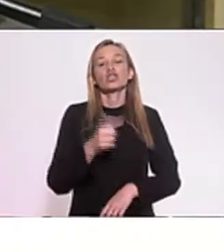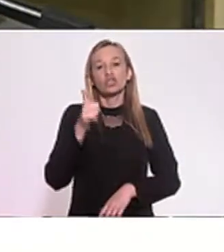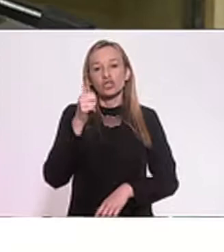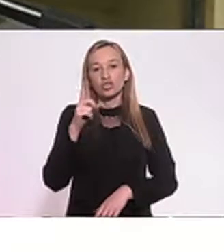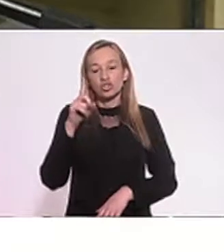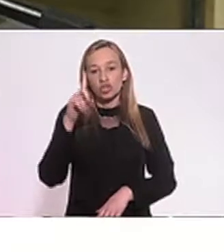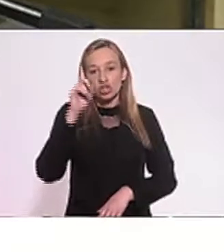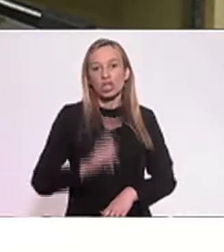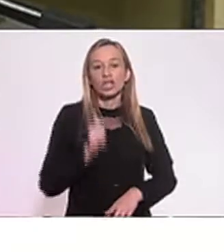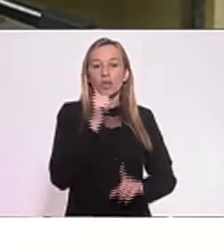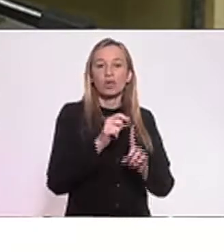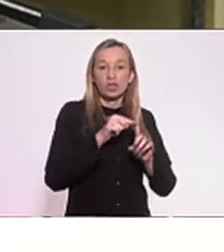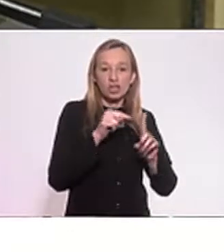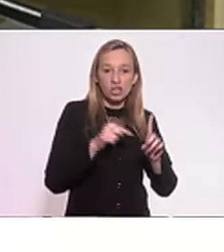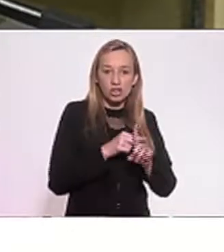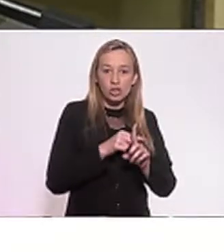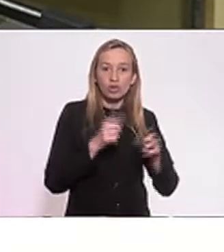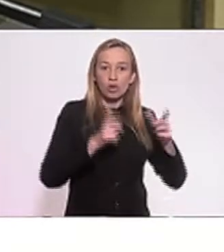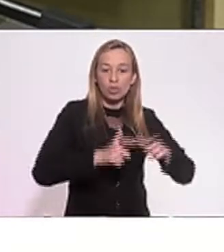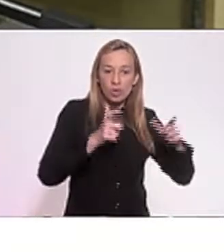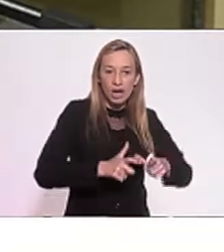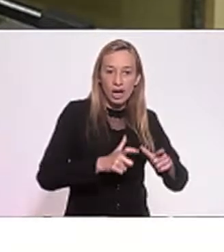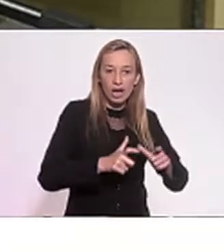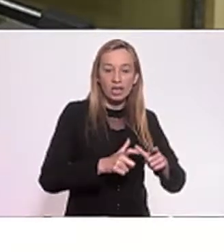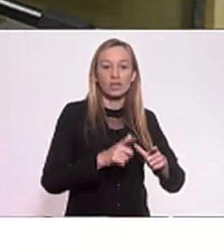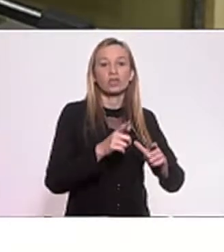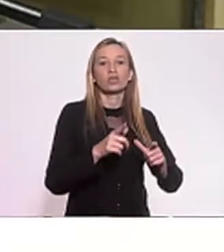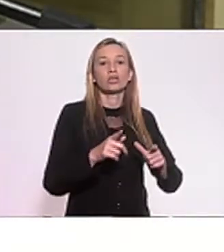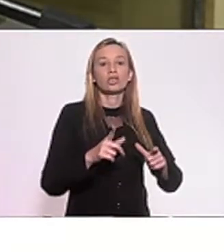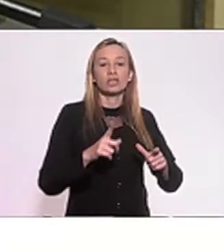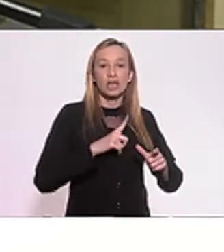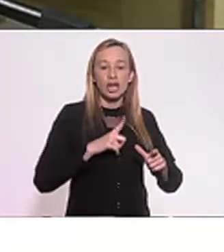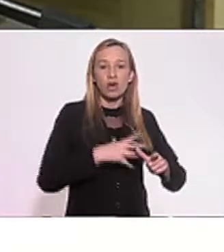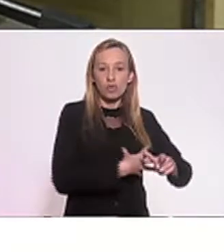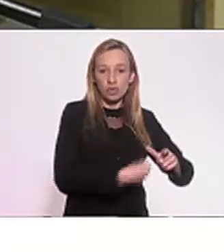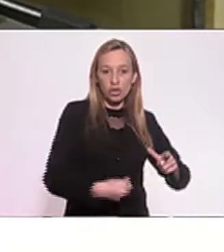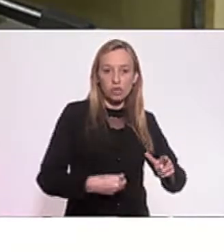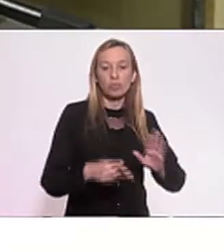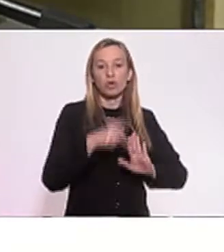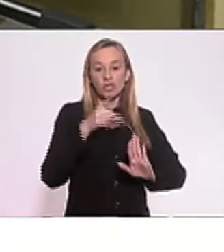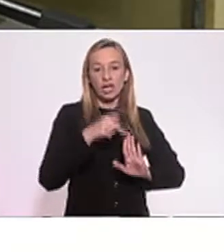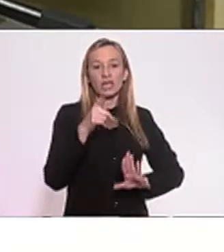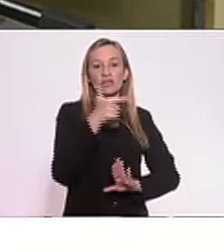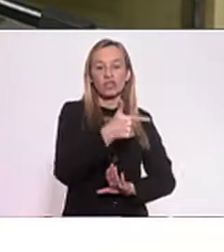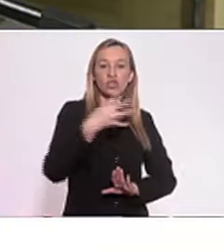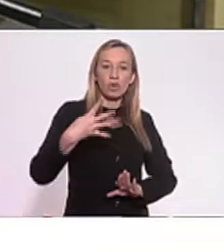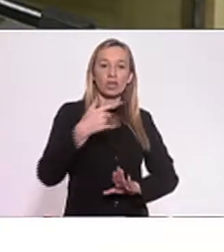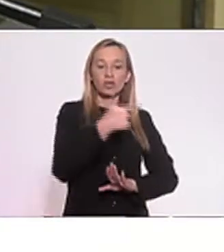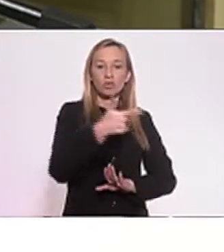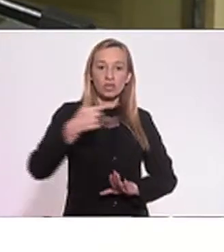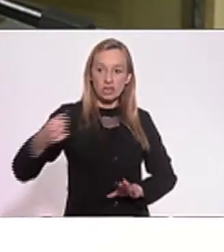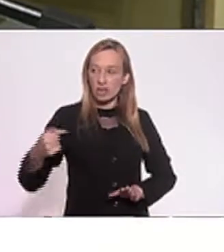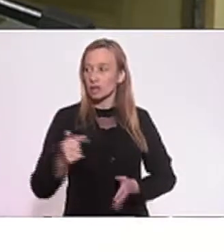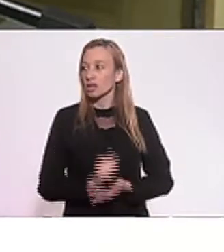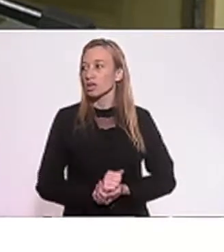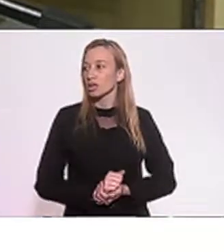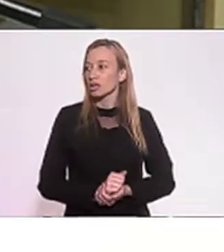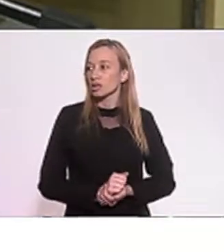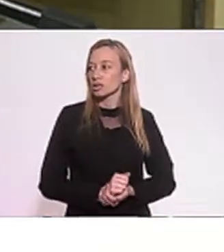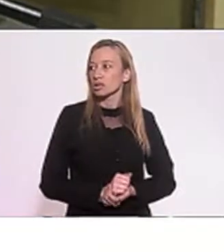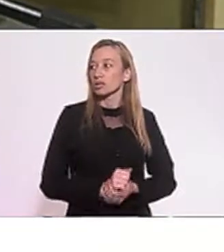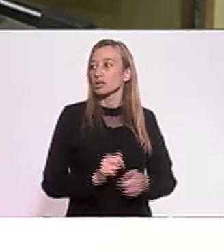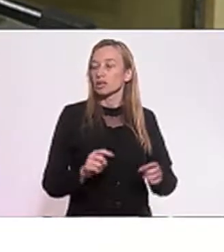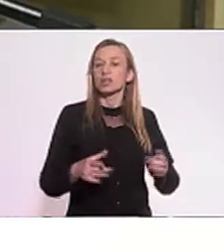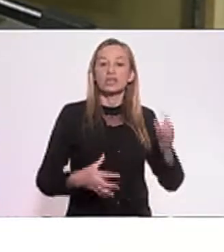vinculação pré-natal e ao local de realização do parto, conforme Portaria 2436 de 2017.